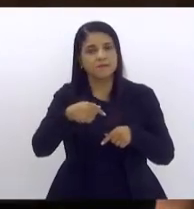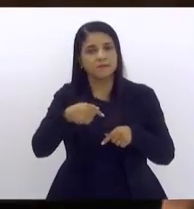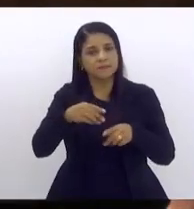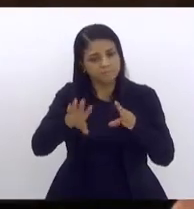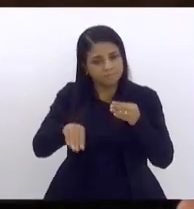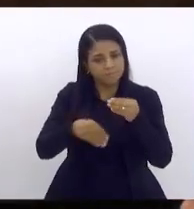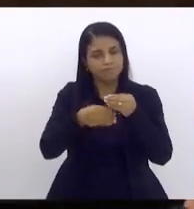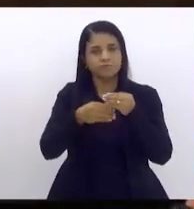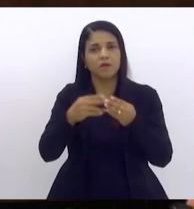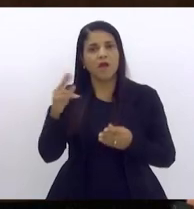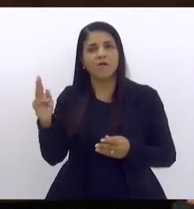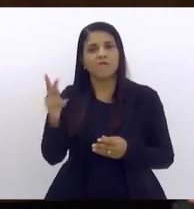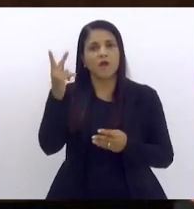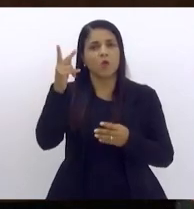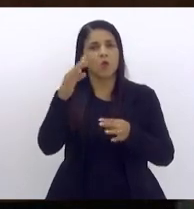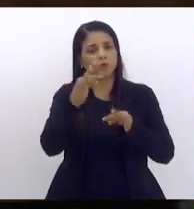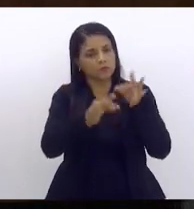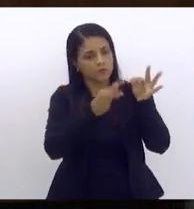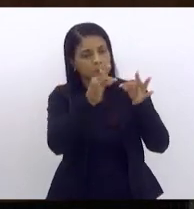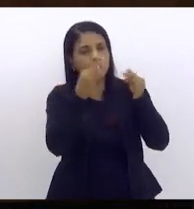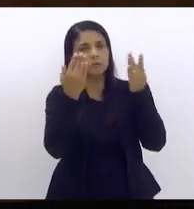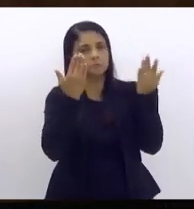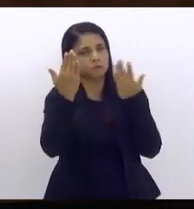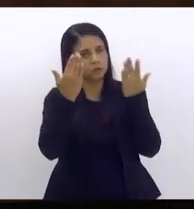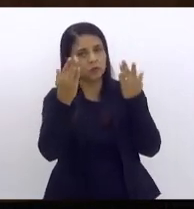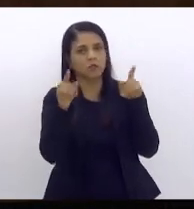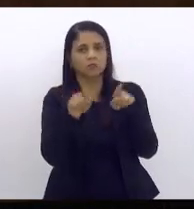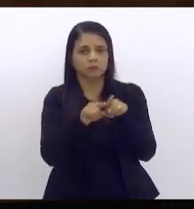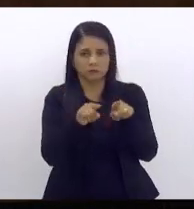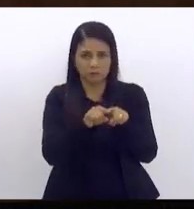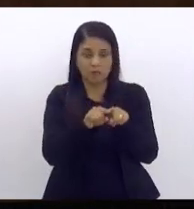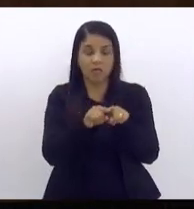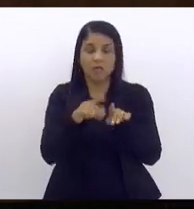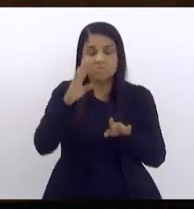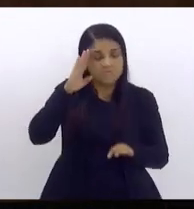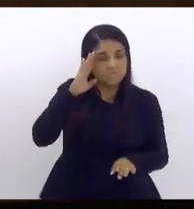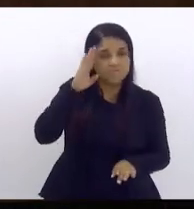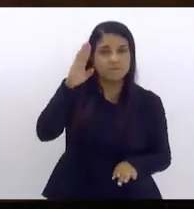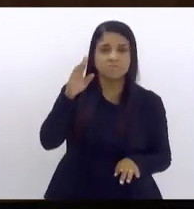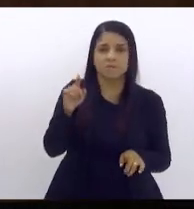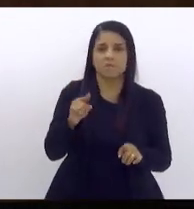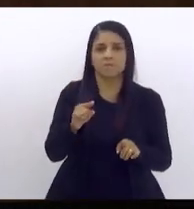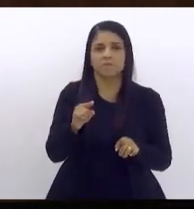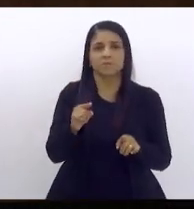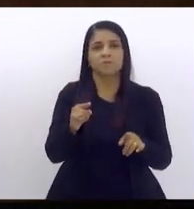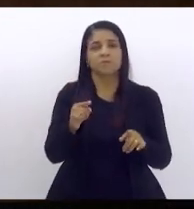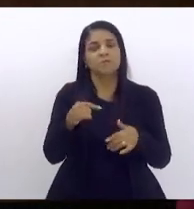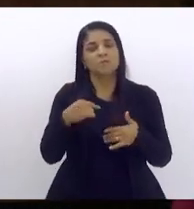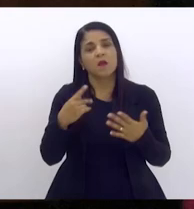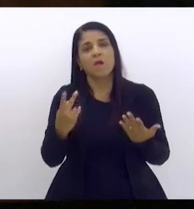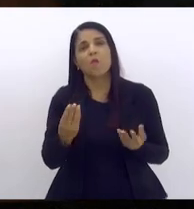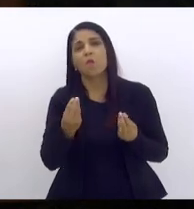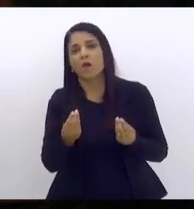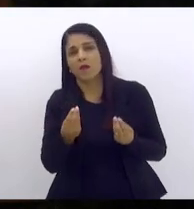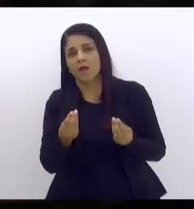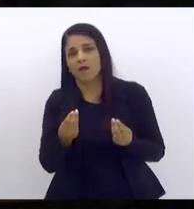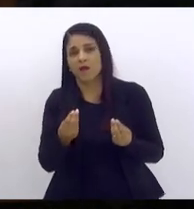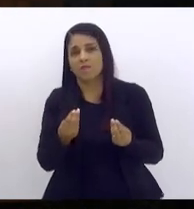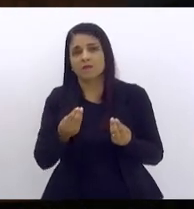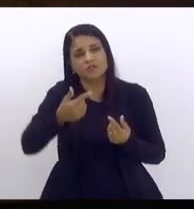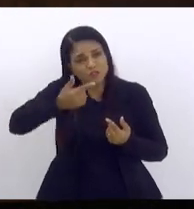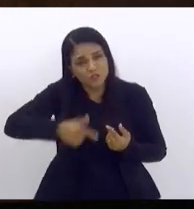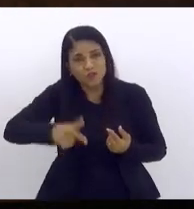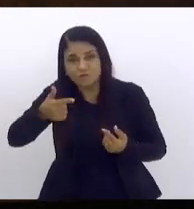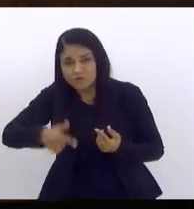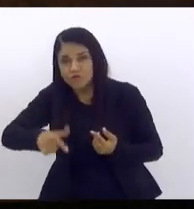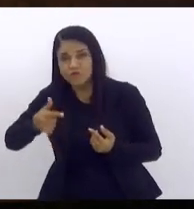no tratamento e no atendimento psicológico, porque isso é fundamental também para que a gente não tenha uma